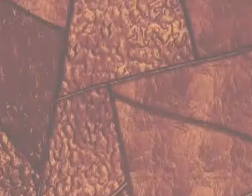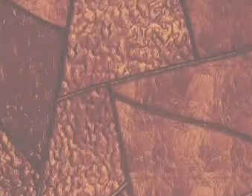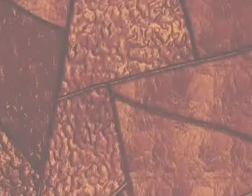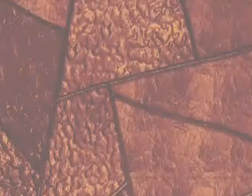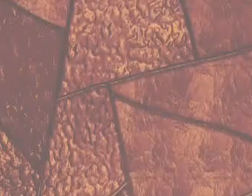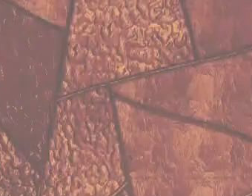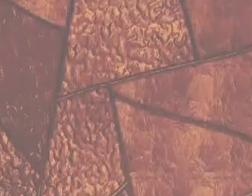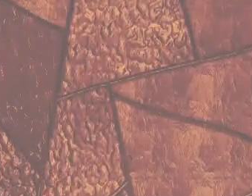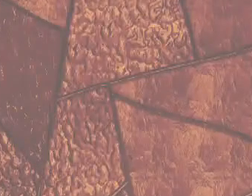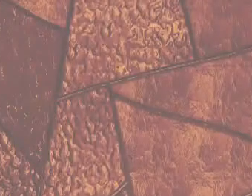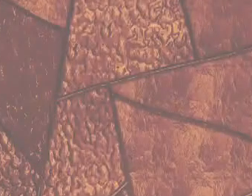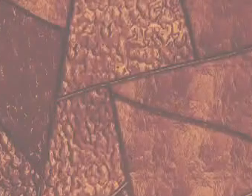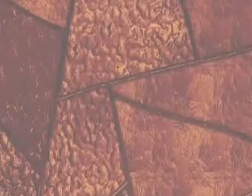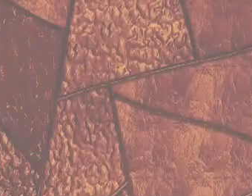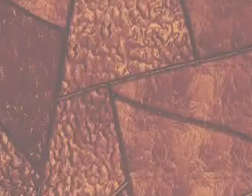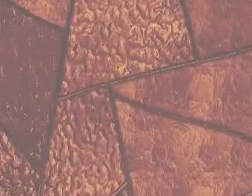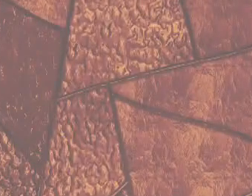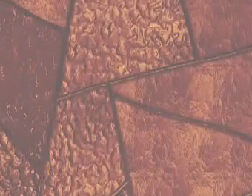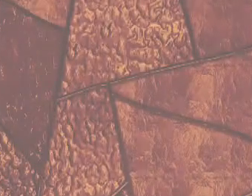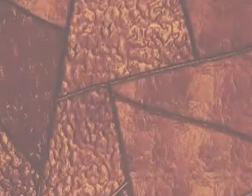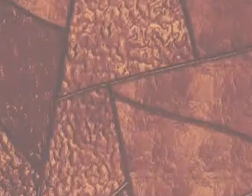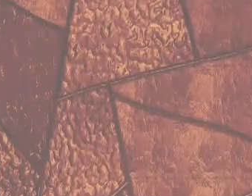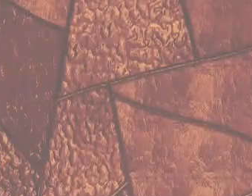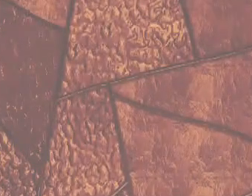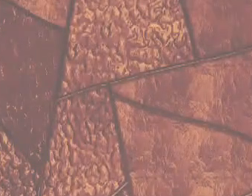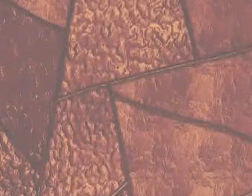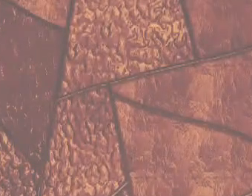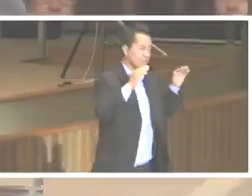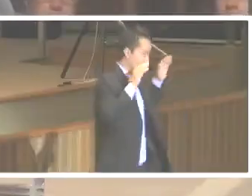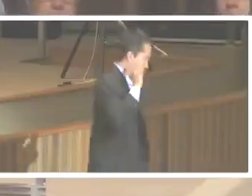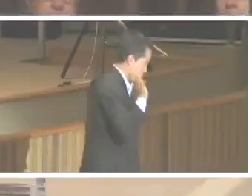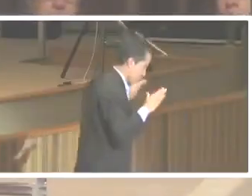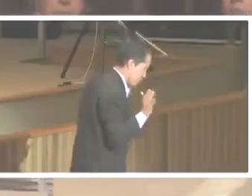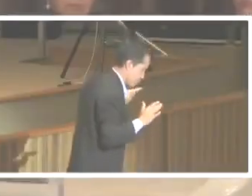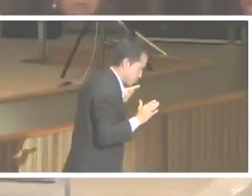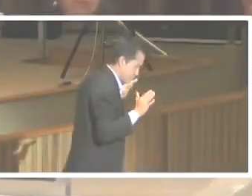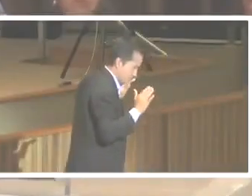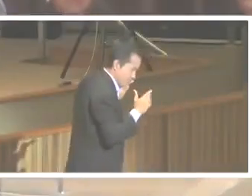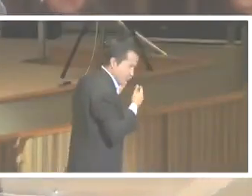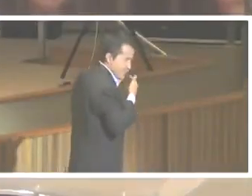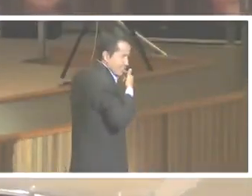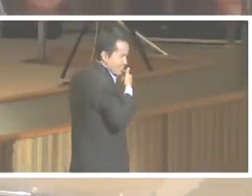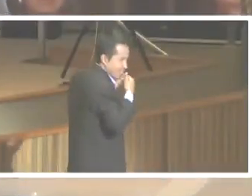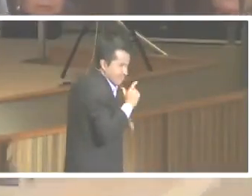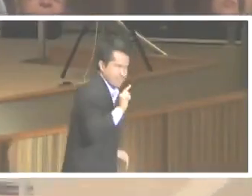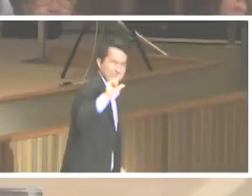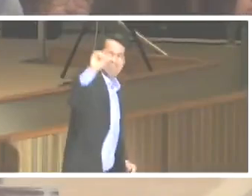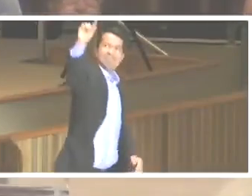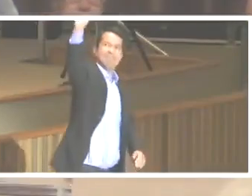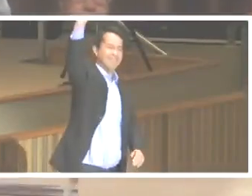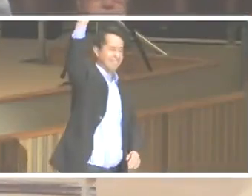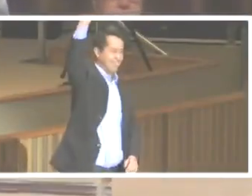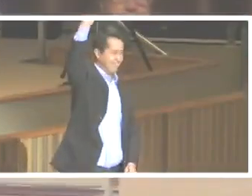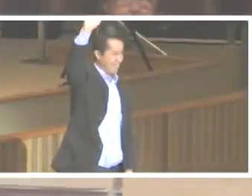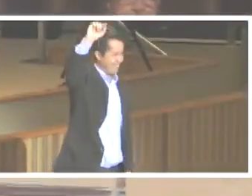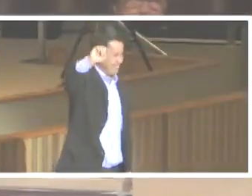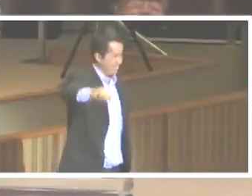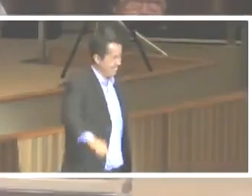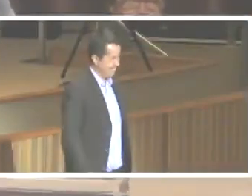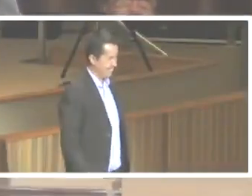palavra e então o anjo a deixou é claro que maria conhecia os riscos